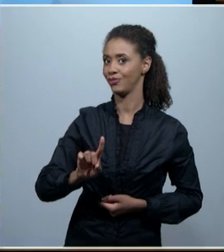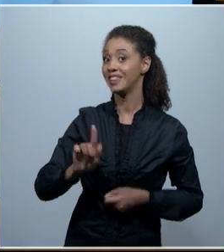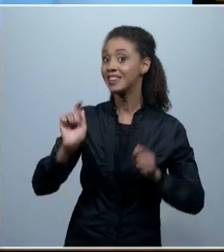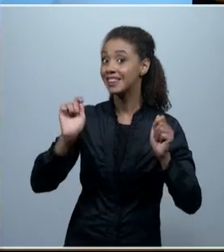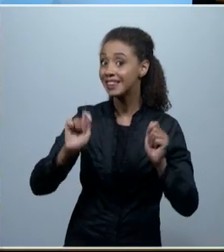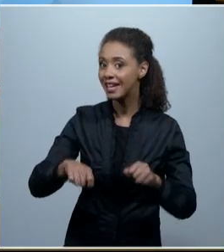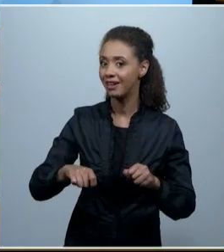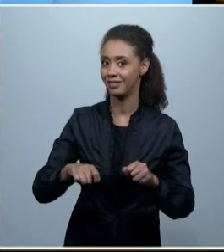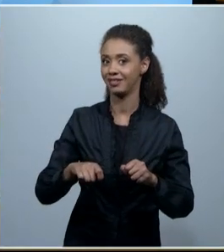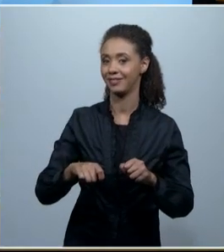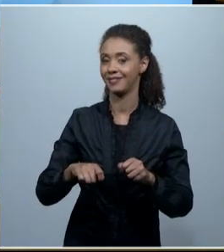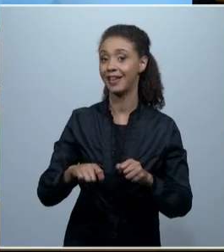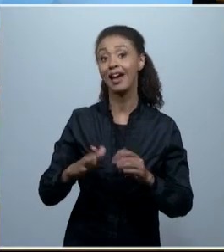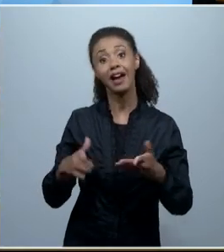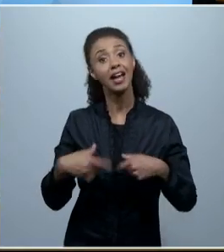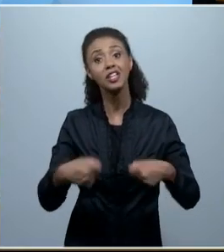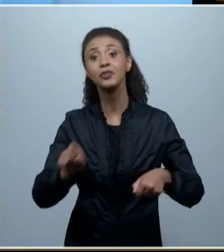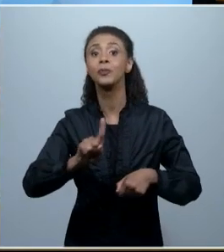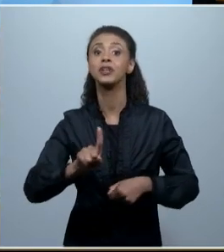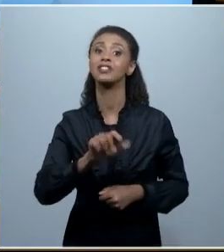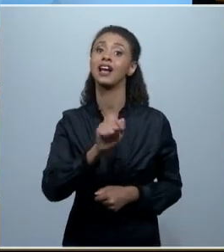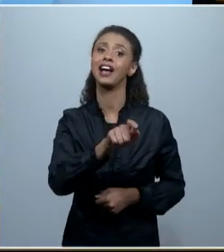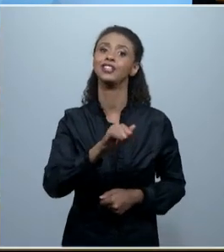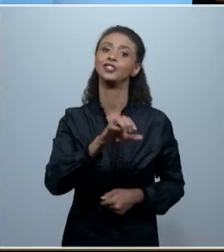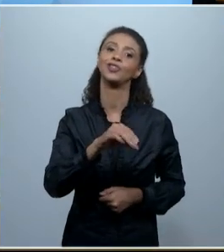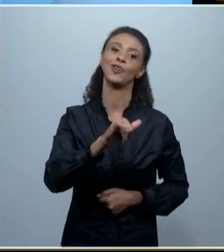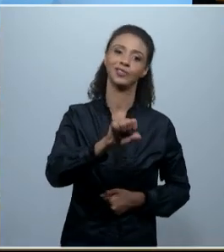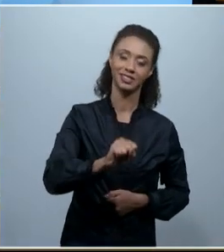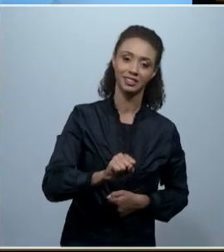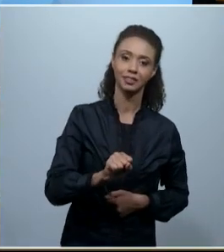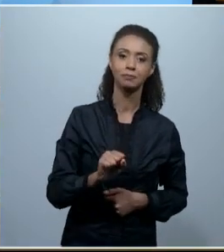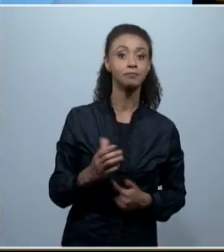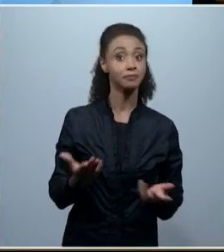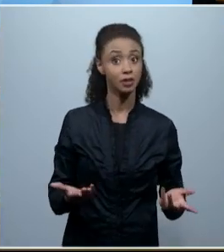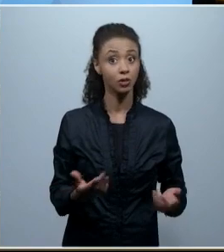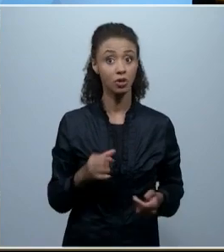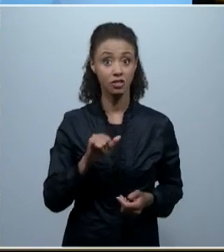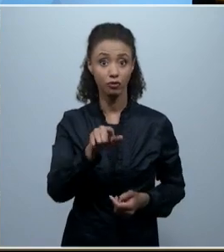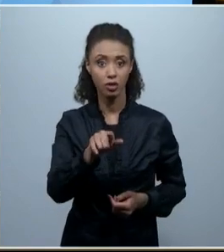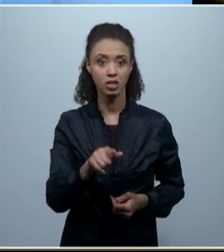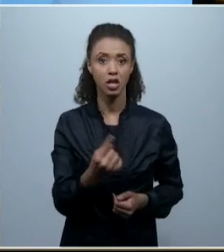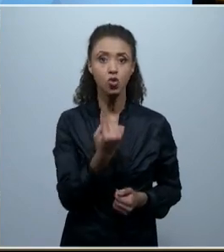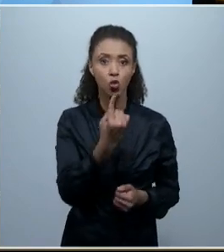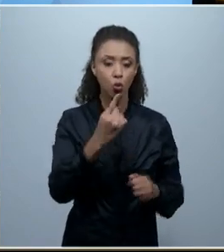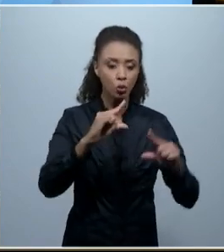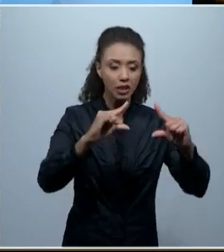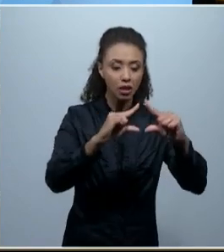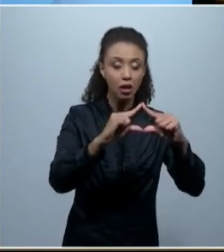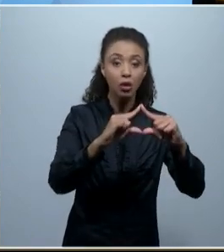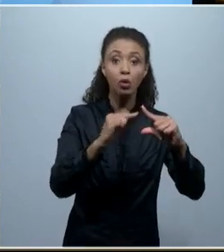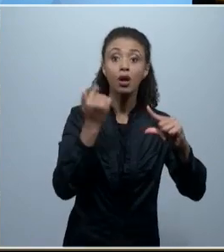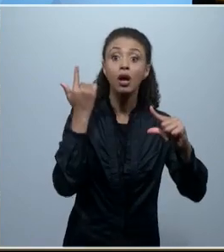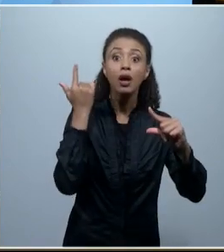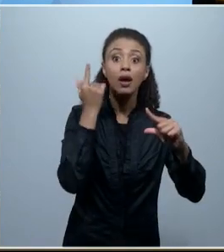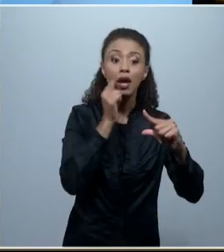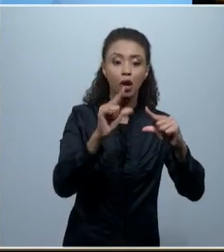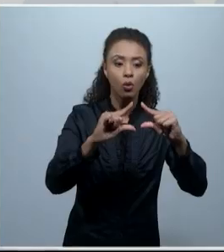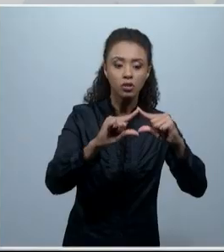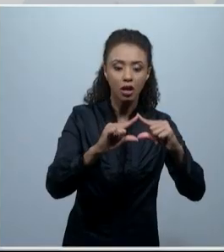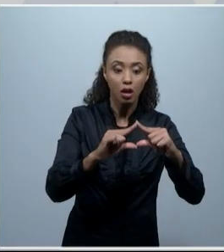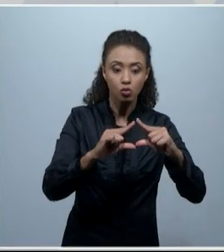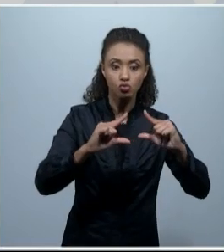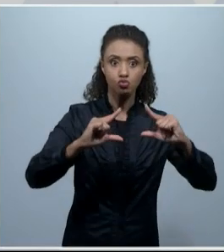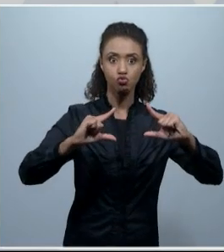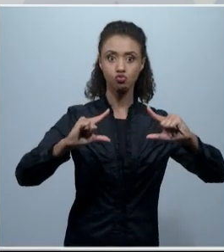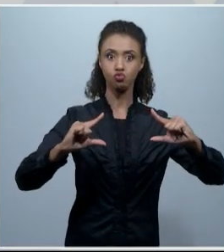invés do axioma das paralelas então o fato de que você pode pegar um triângulo e aumentar este triângulo de tamanho é